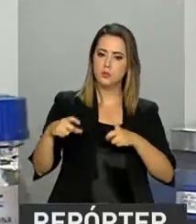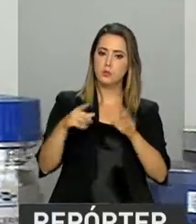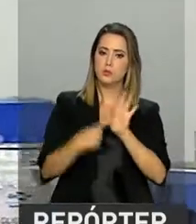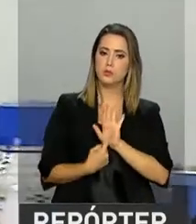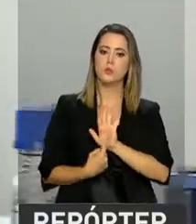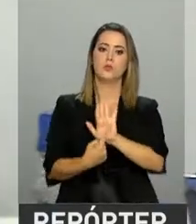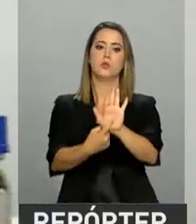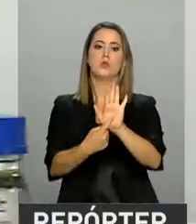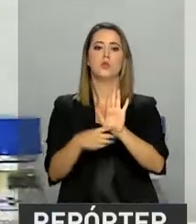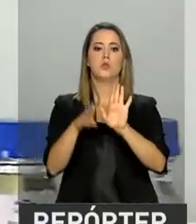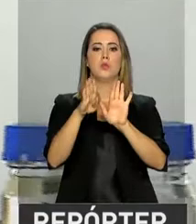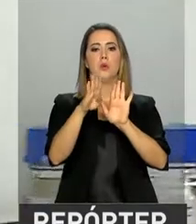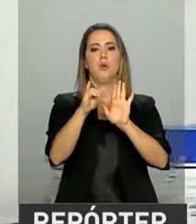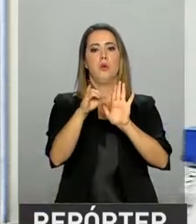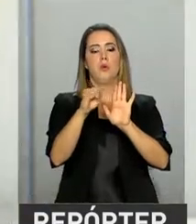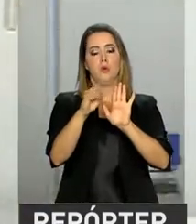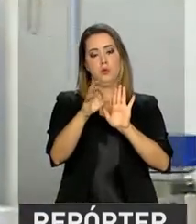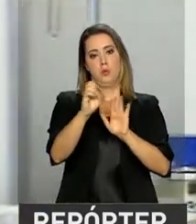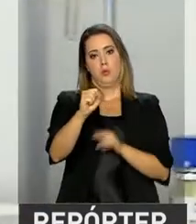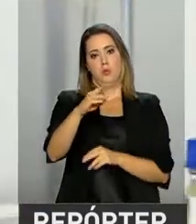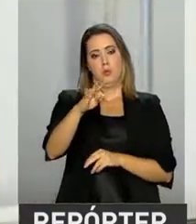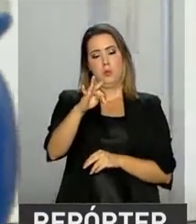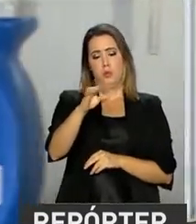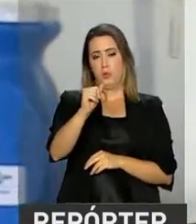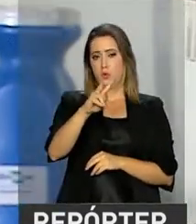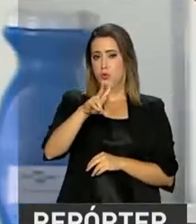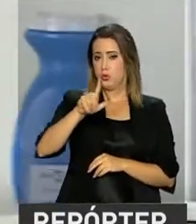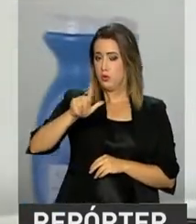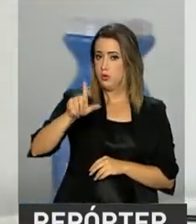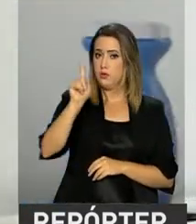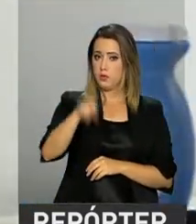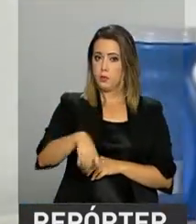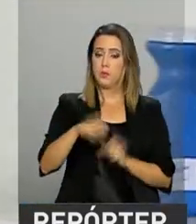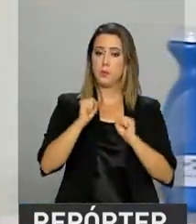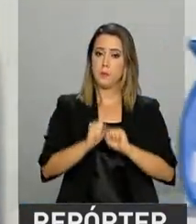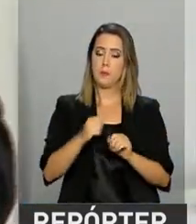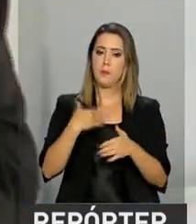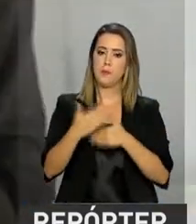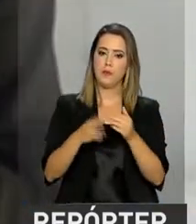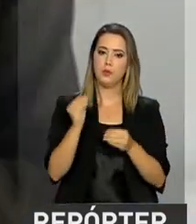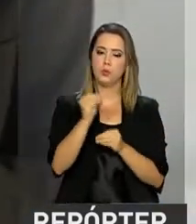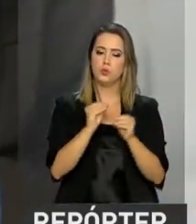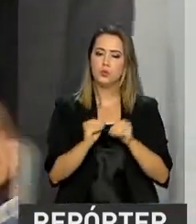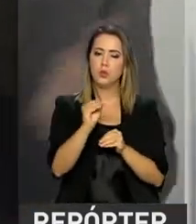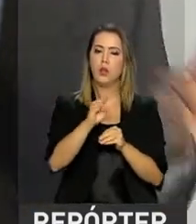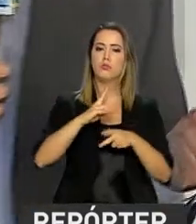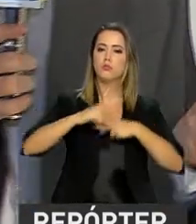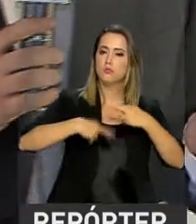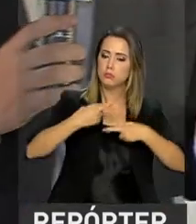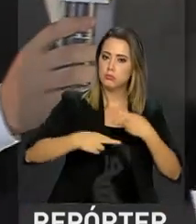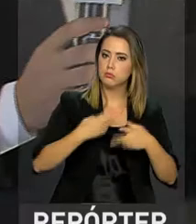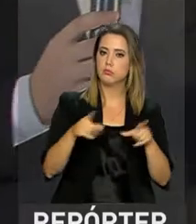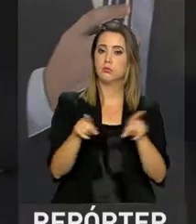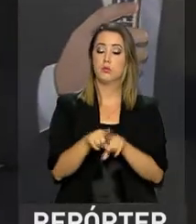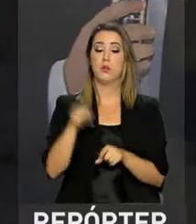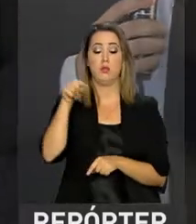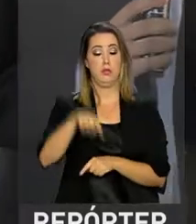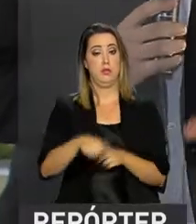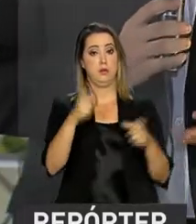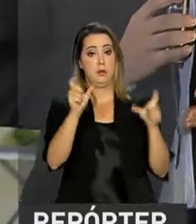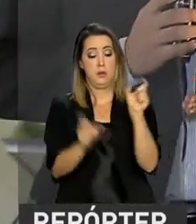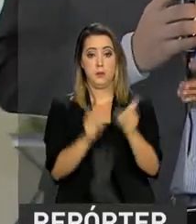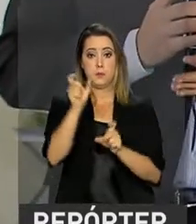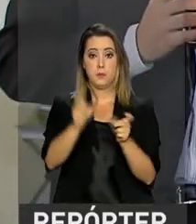dos biocombustíveis, que são mais sustentáveis, feitos com matérias-primas renováveis. Aqui, os técnicos